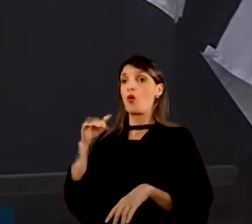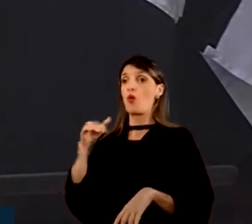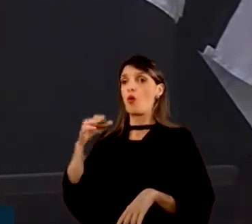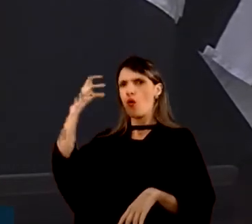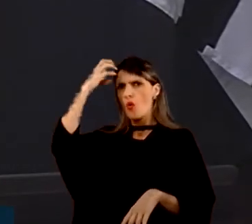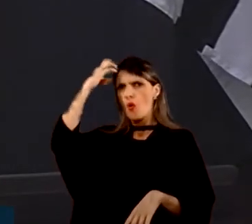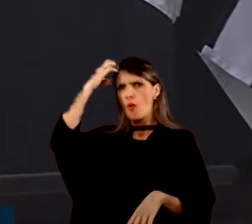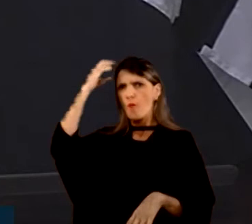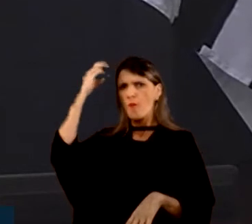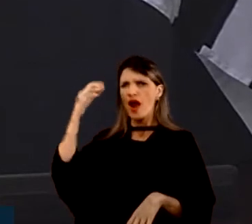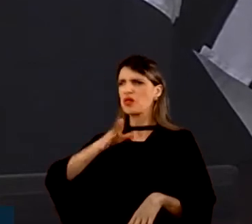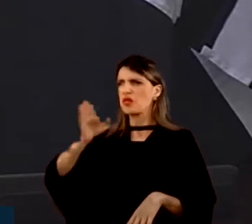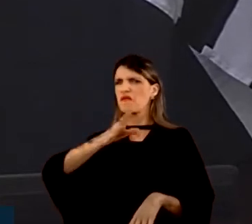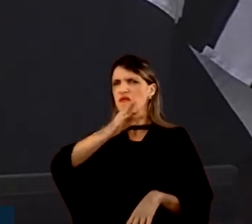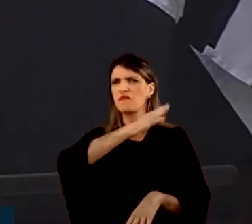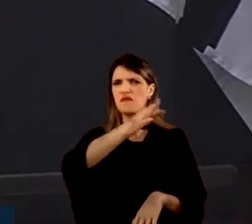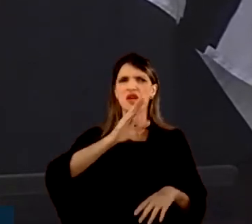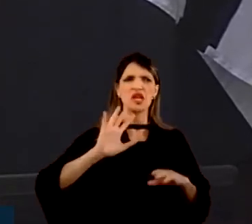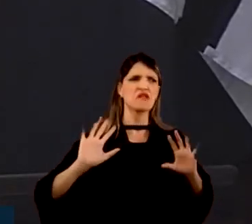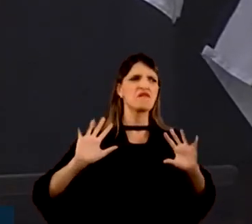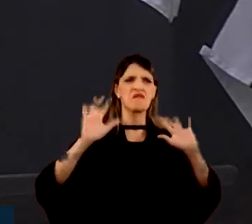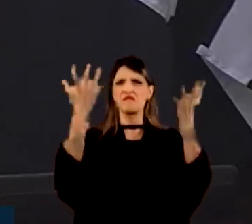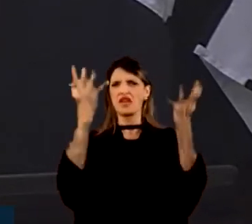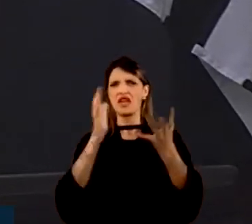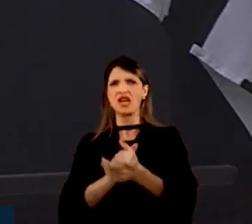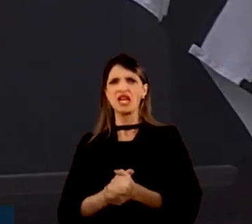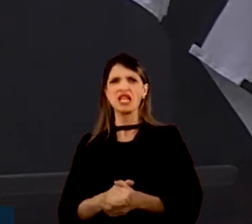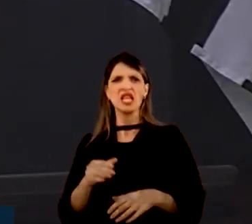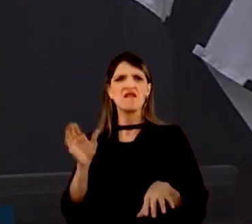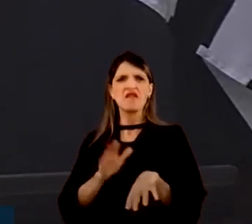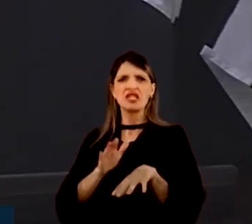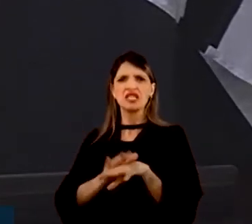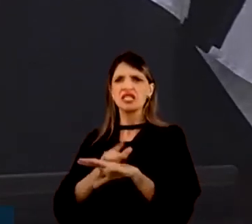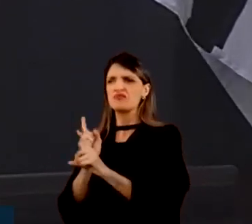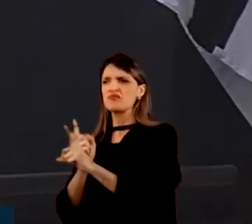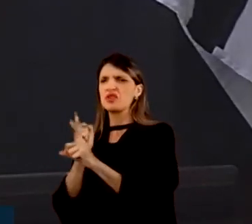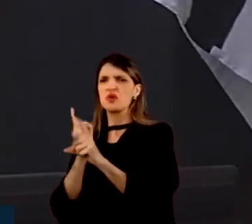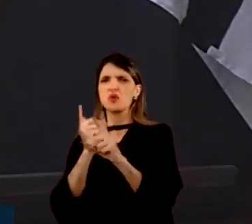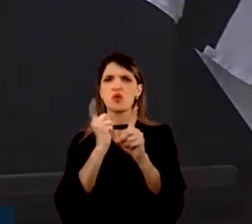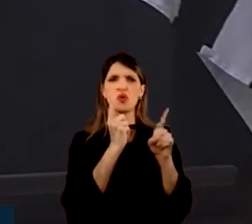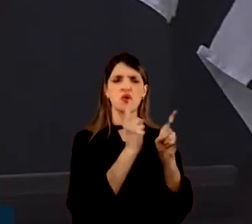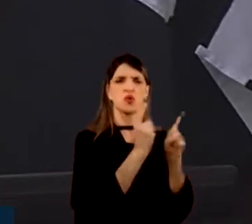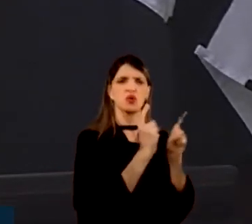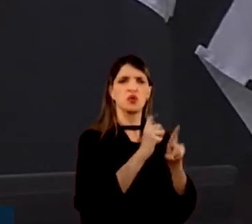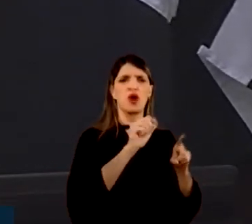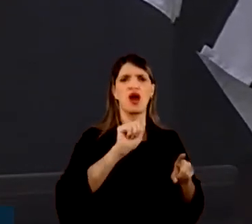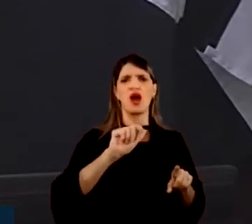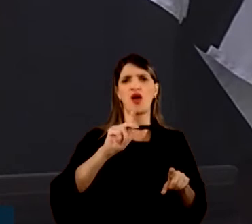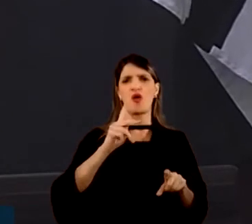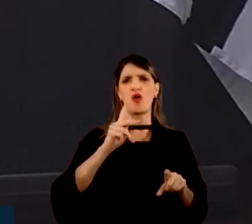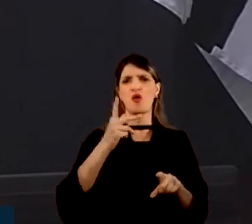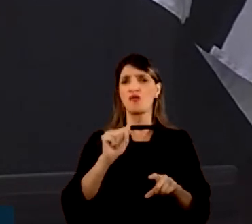festas irregulares, que estão fazendo encontros, seja no Alphaville, fazendo encontros ali